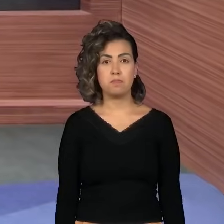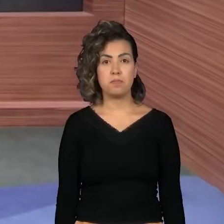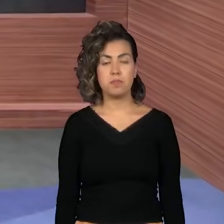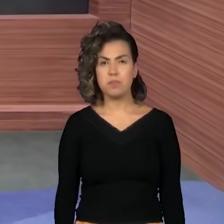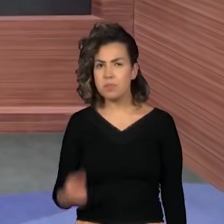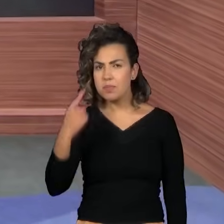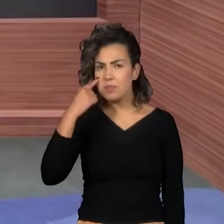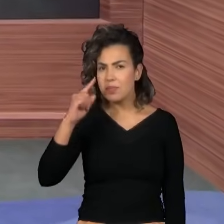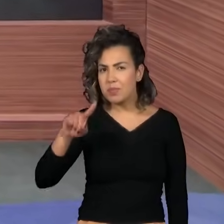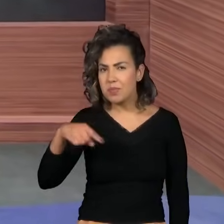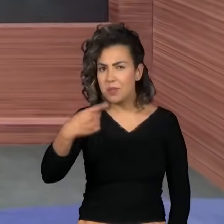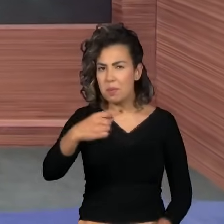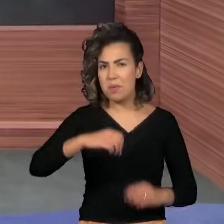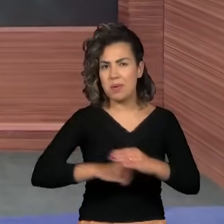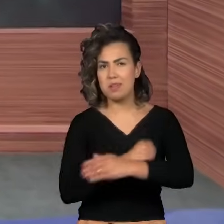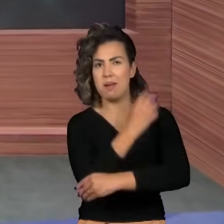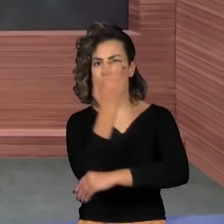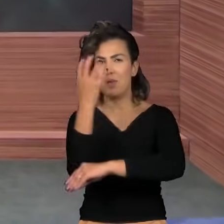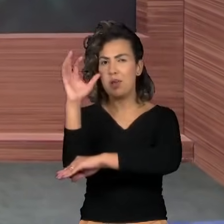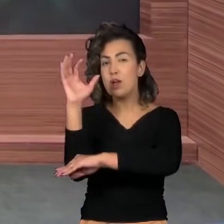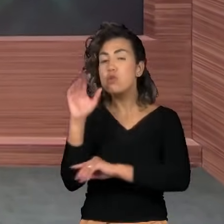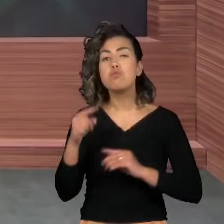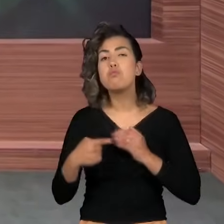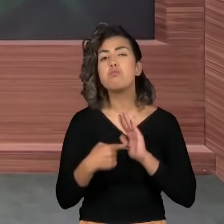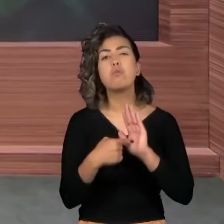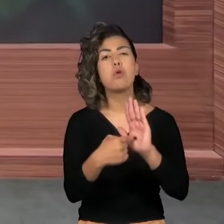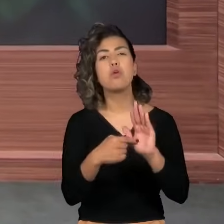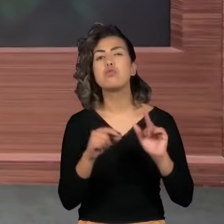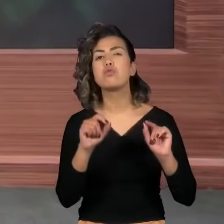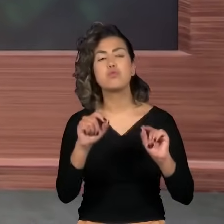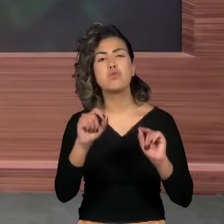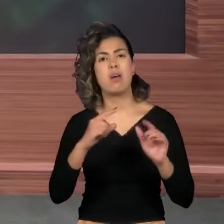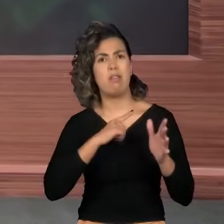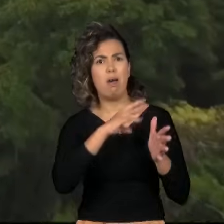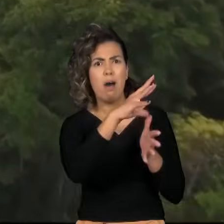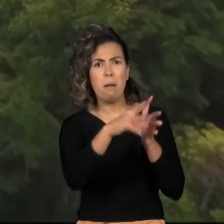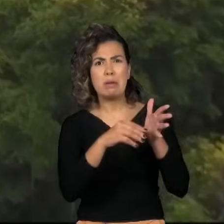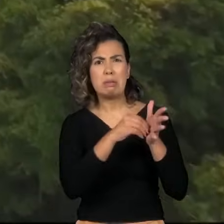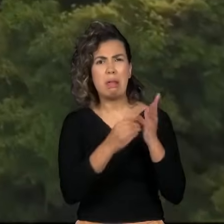Daqui a pouco, aqui no Repórter Eco, o desmatamento na Amazônia.